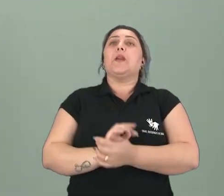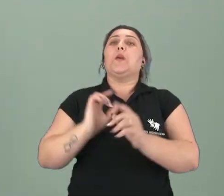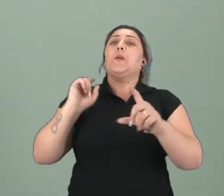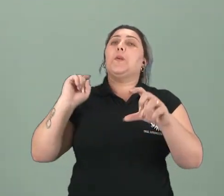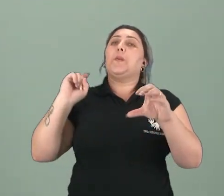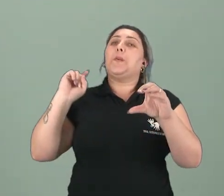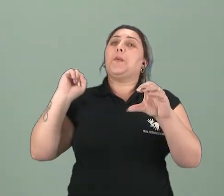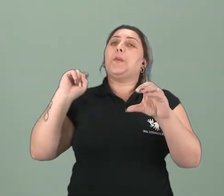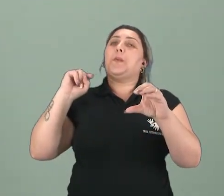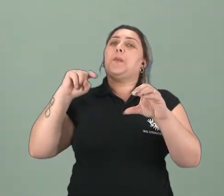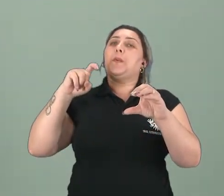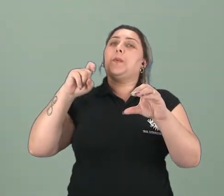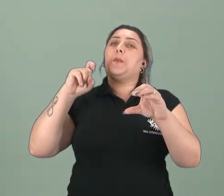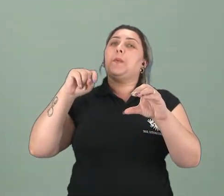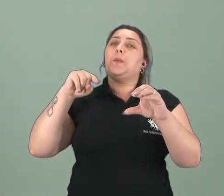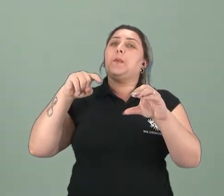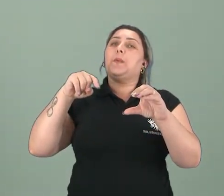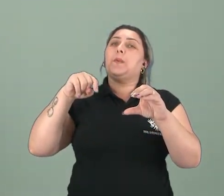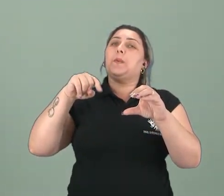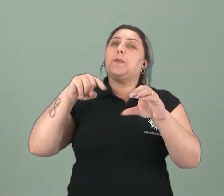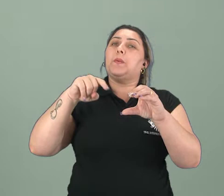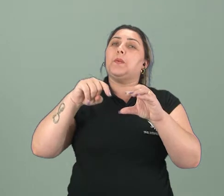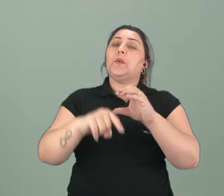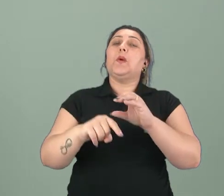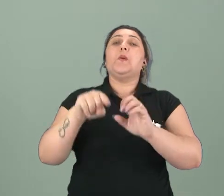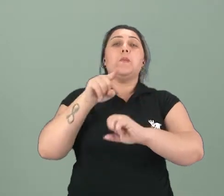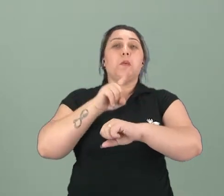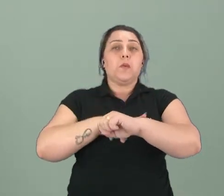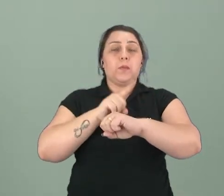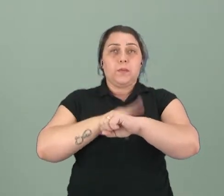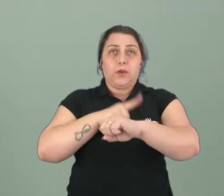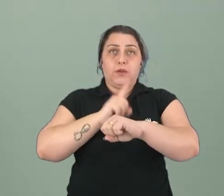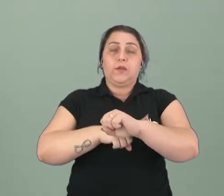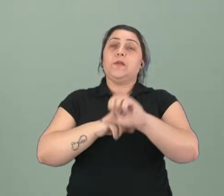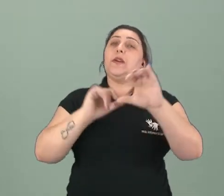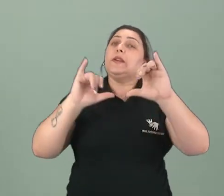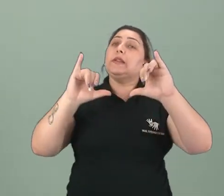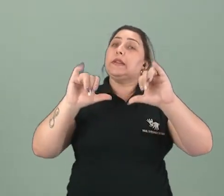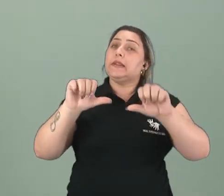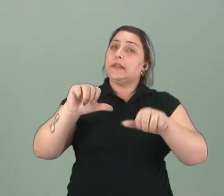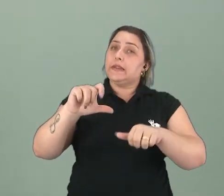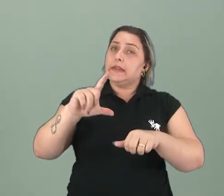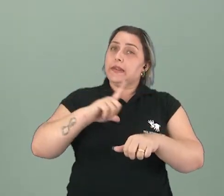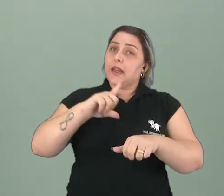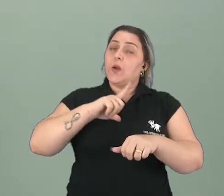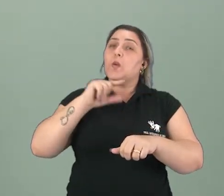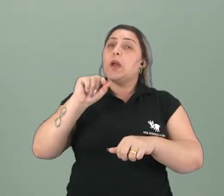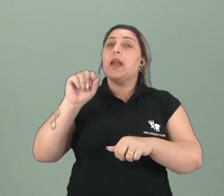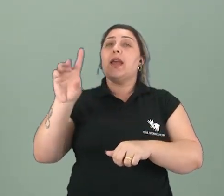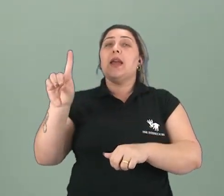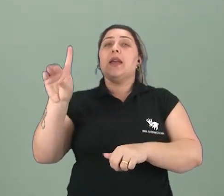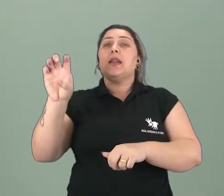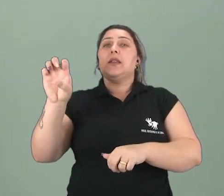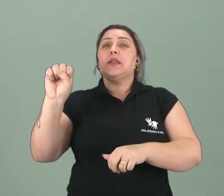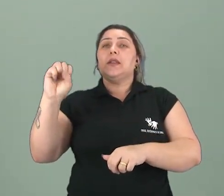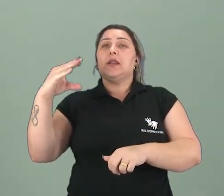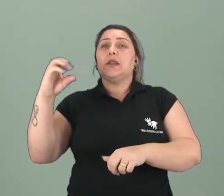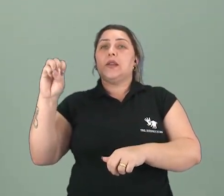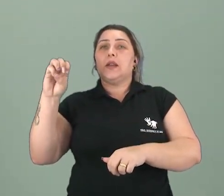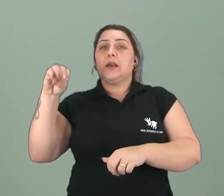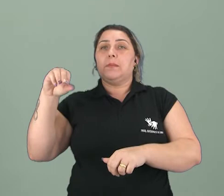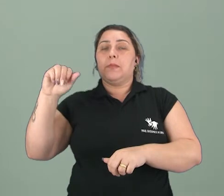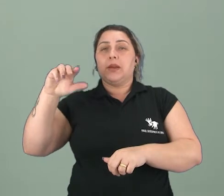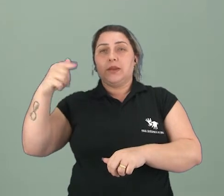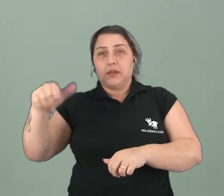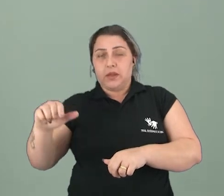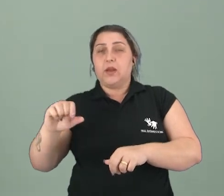fecundação, vai ser justamente o momento que o endométrio ele vai sofrer uma descamação e ele vai acabar sendo